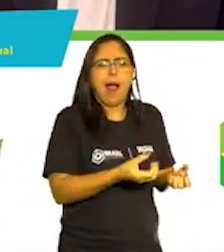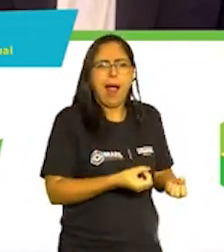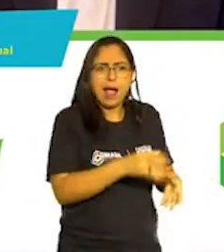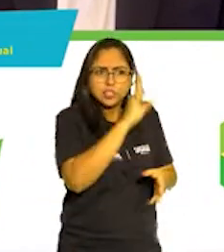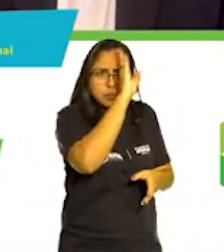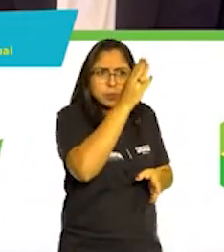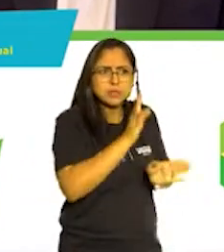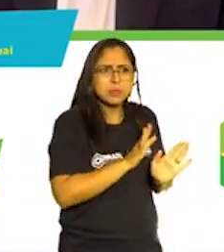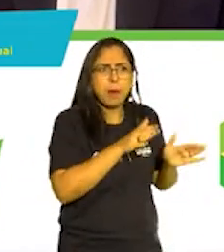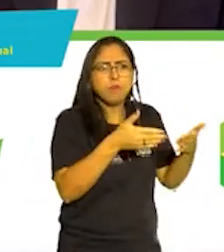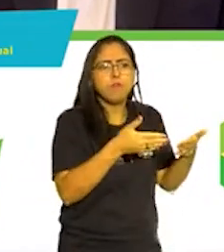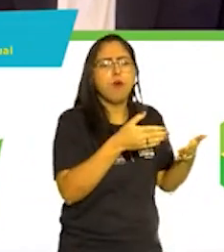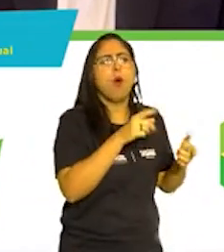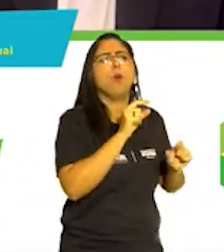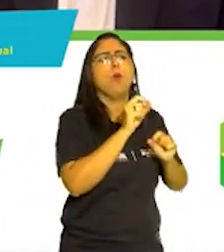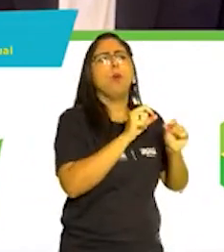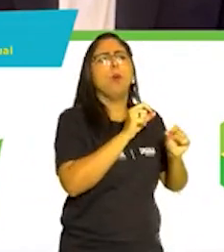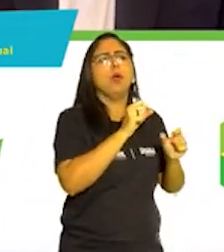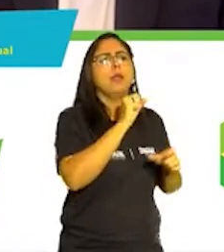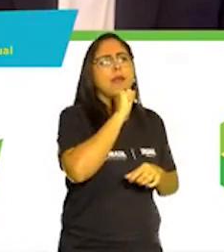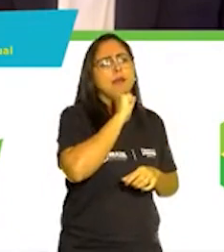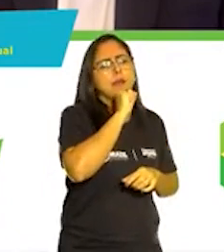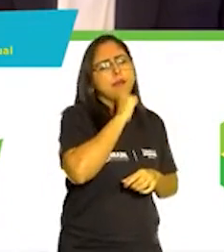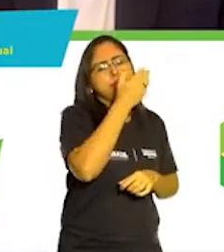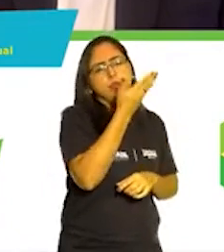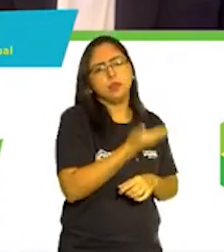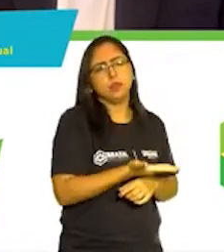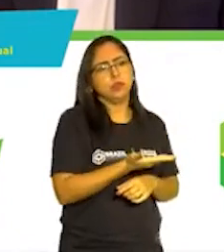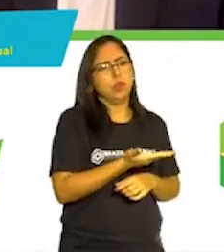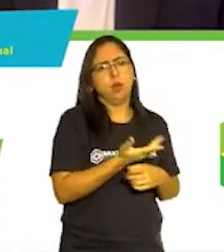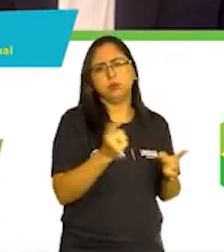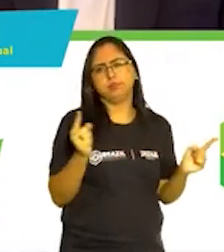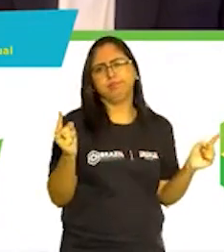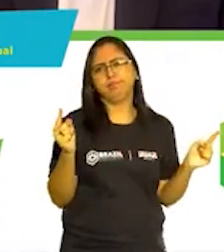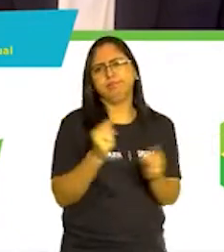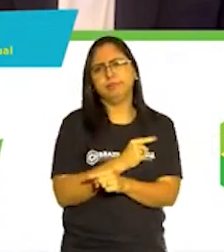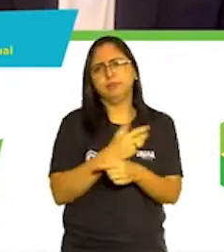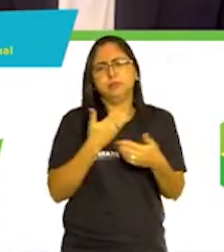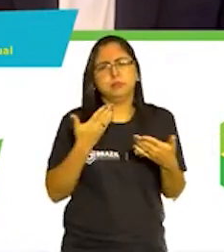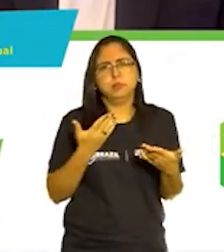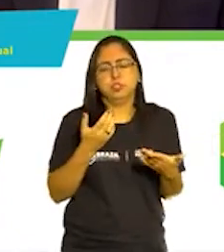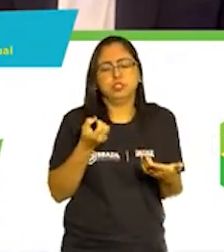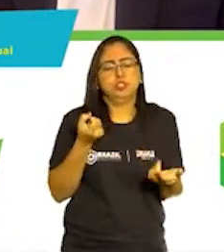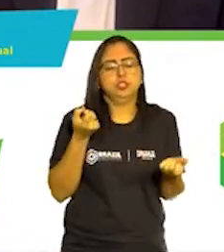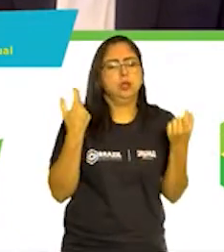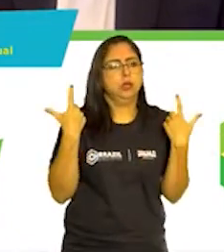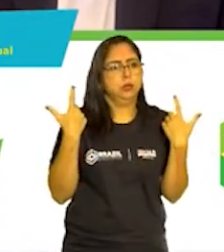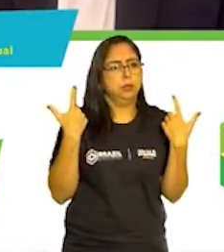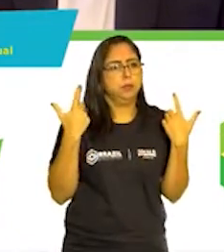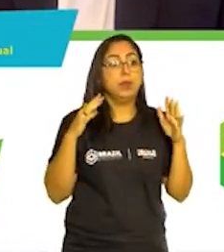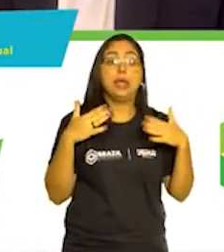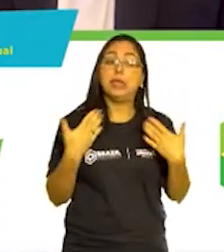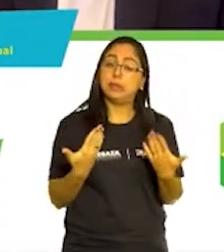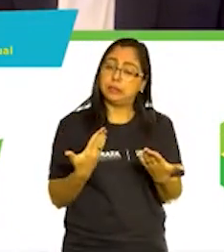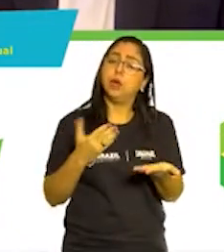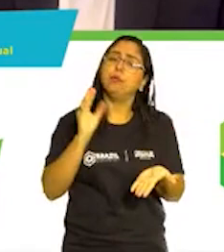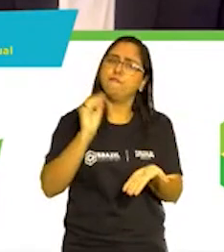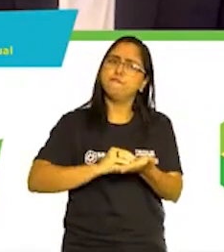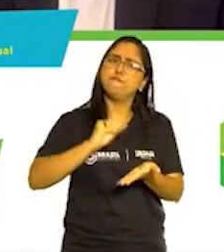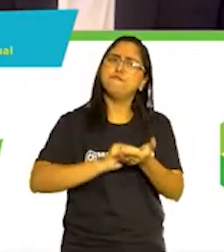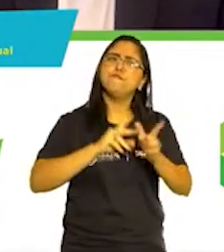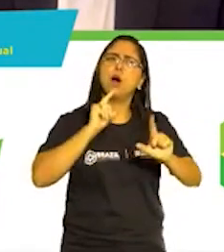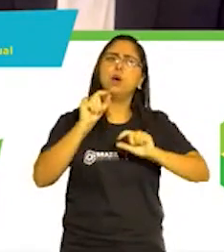vai para a população mais idosa. Então, vamos combinar, está faltando um projeto, está